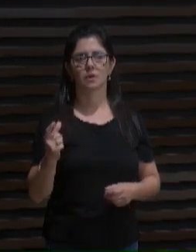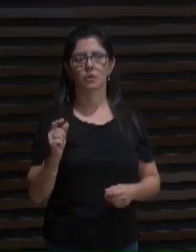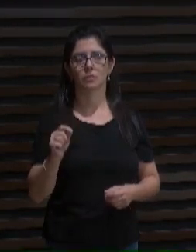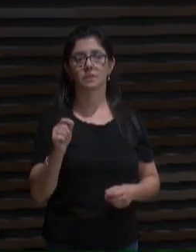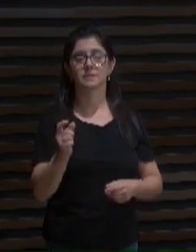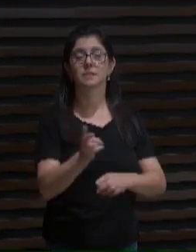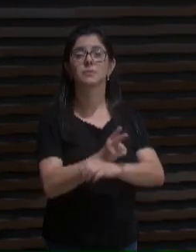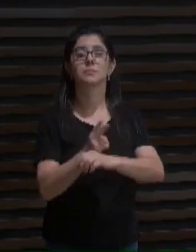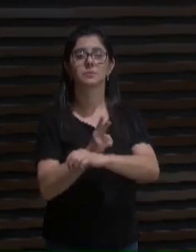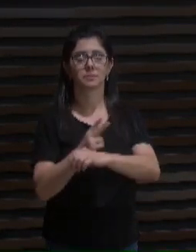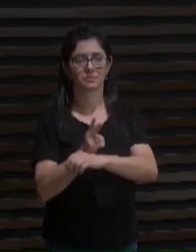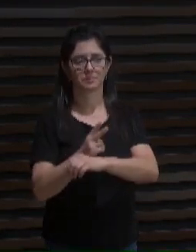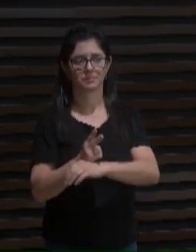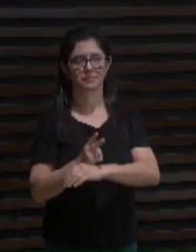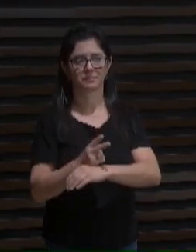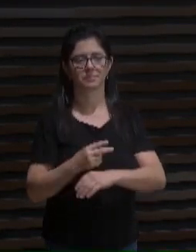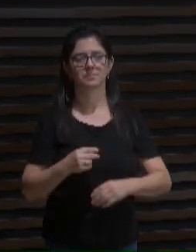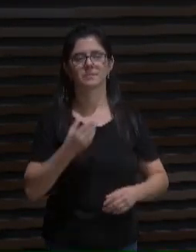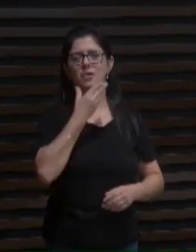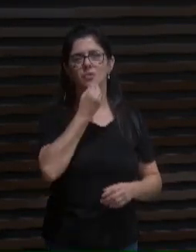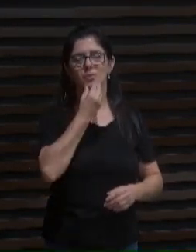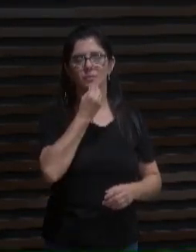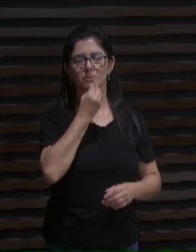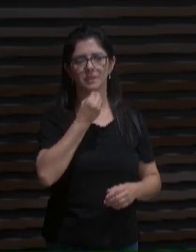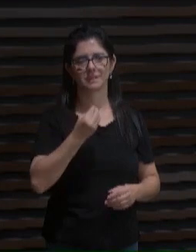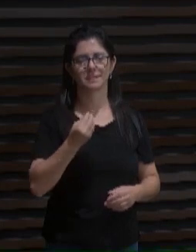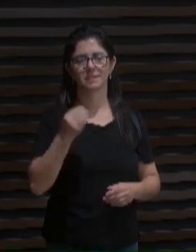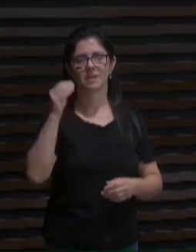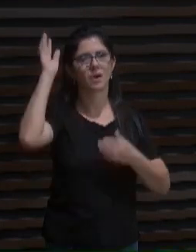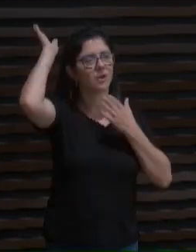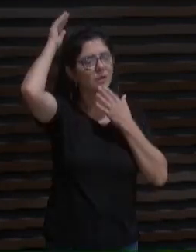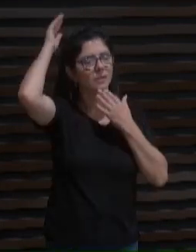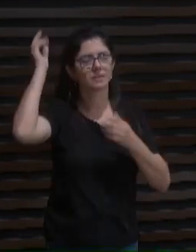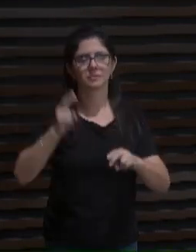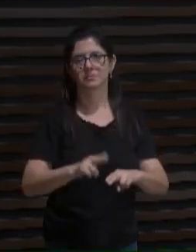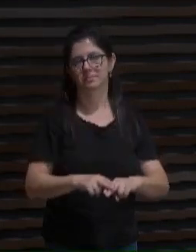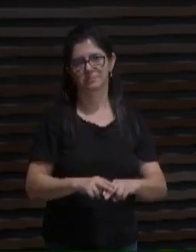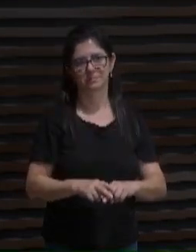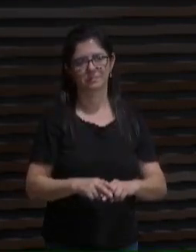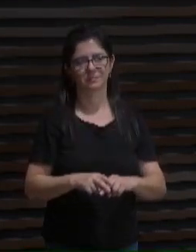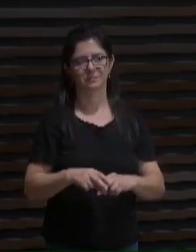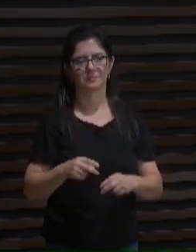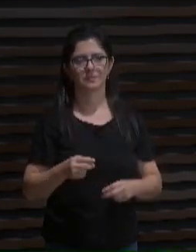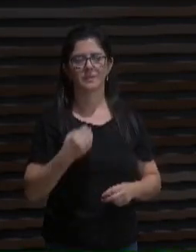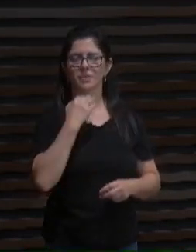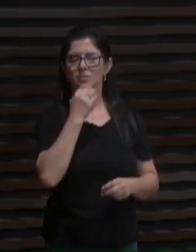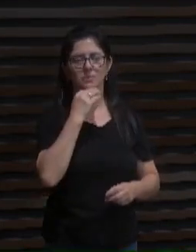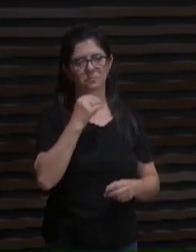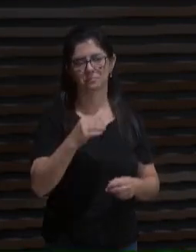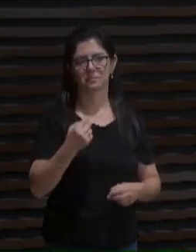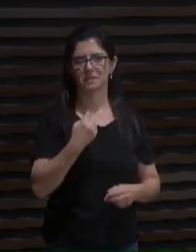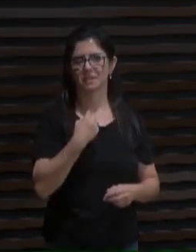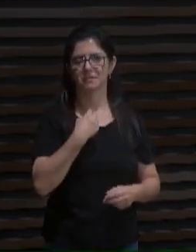meio dos índios, prestes a ser talvez devorado, os homens não podiam recorrer, salvar ele, mas ele tinha esperança, ele recorreu a